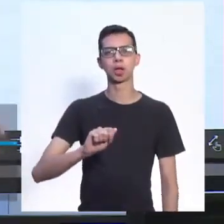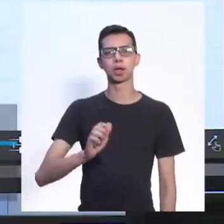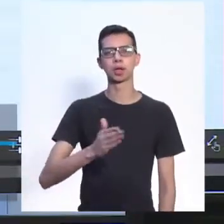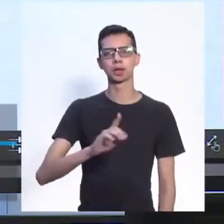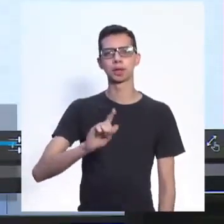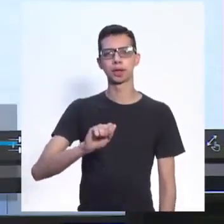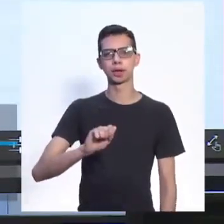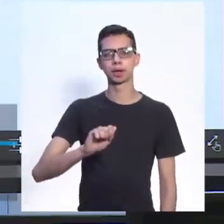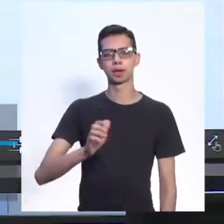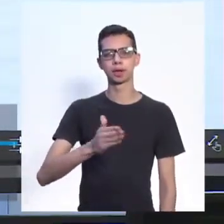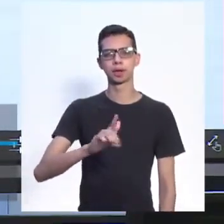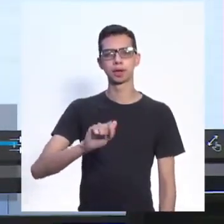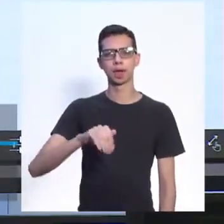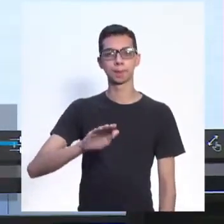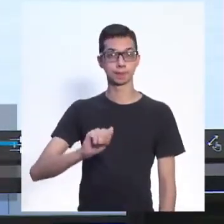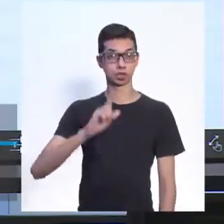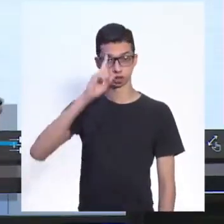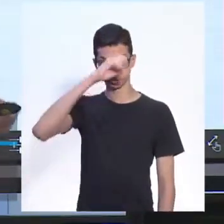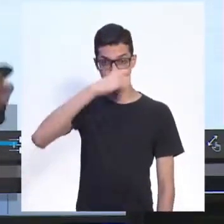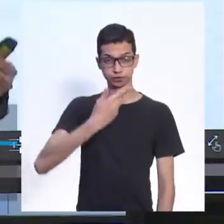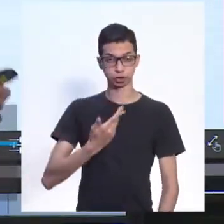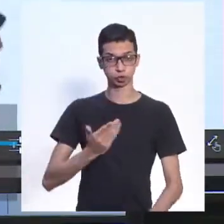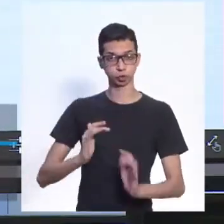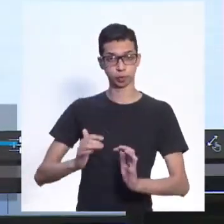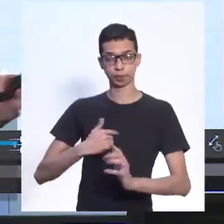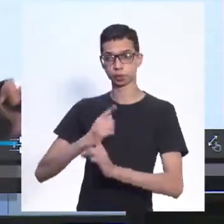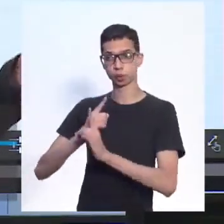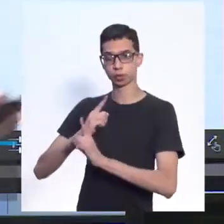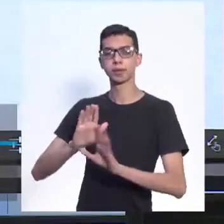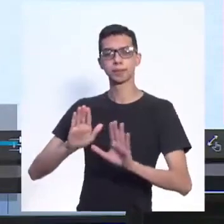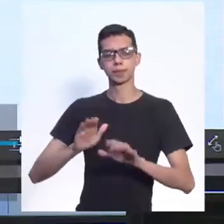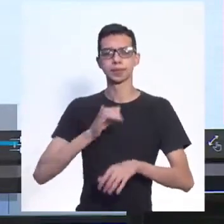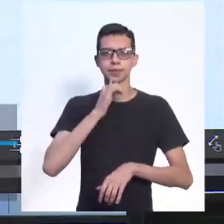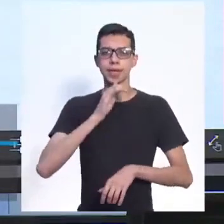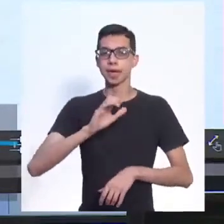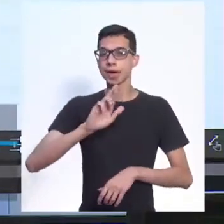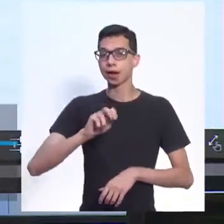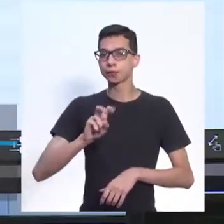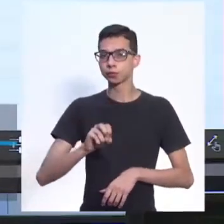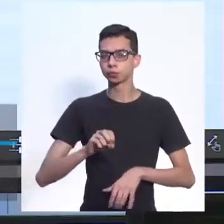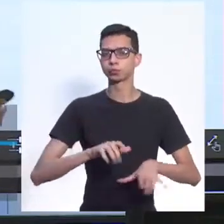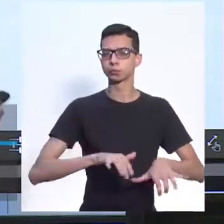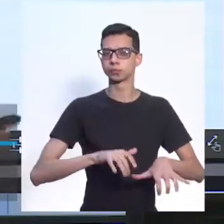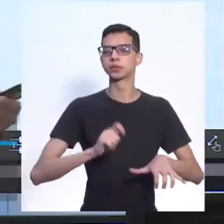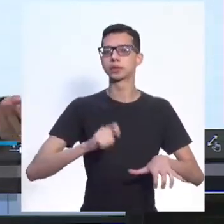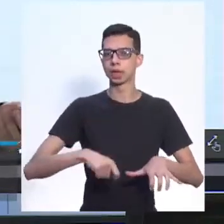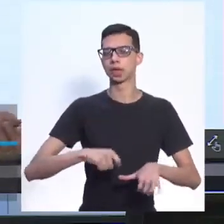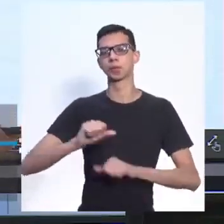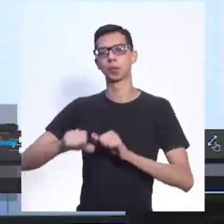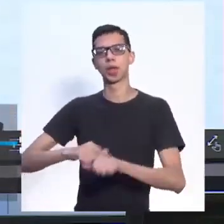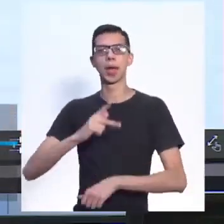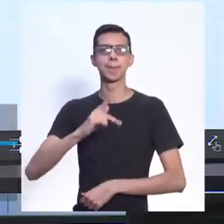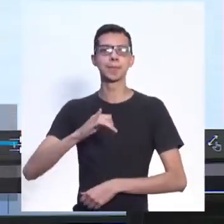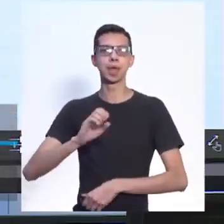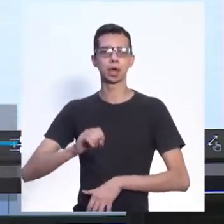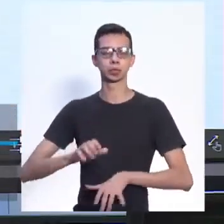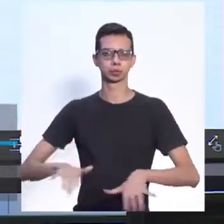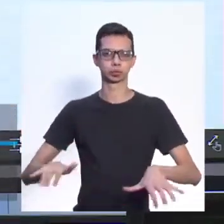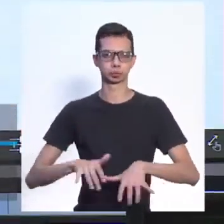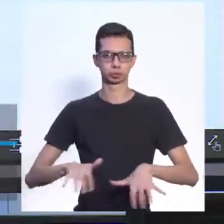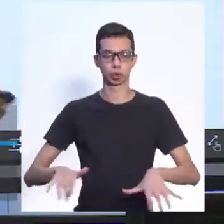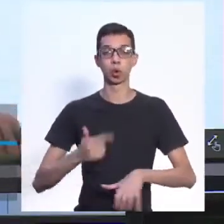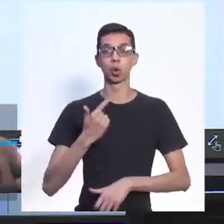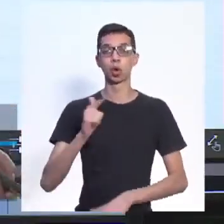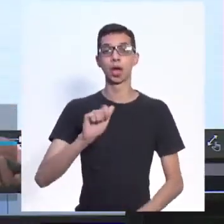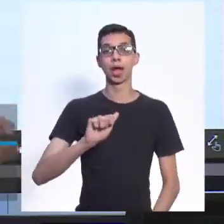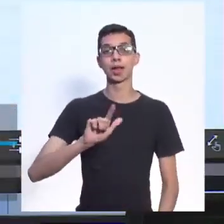um cravo também é difícil. Então, eu vou ter que transpor a parte todinha que foi escrita em cravo para piano, por exemplo. O alaúde para um violão, né?